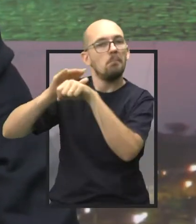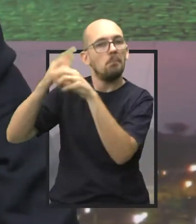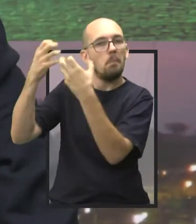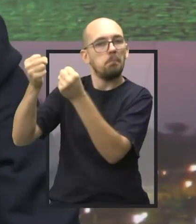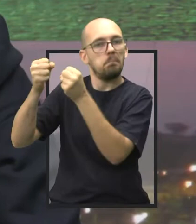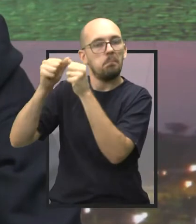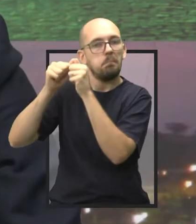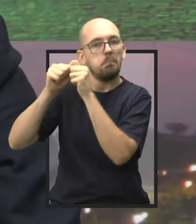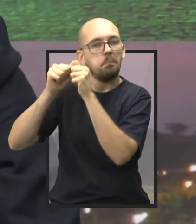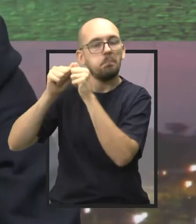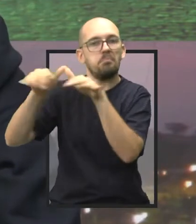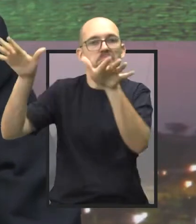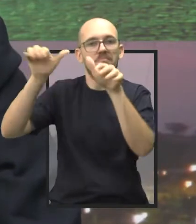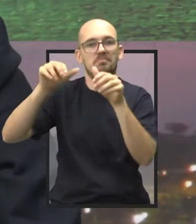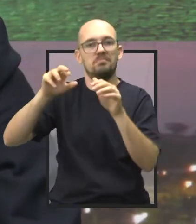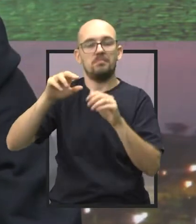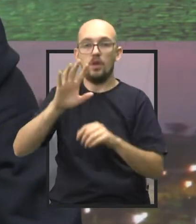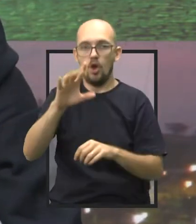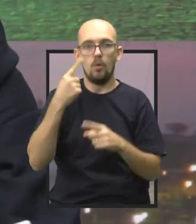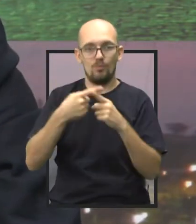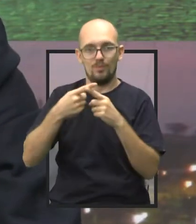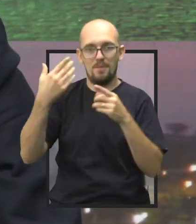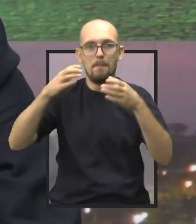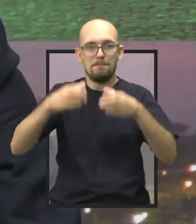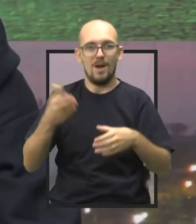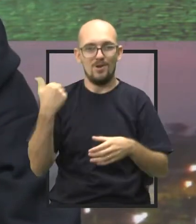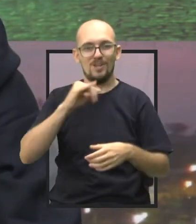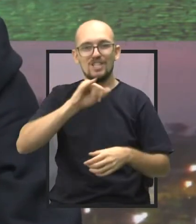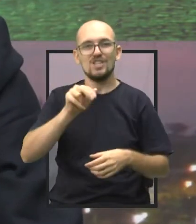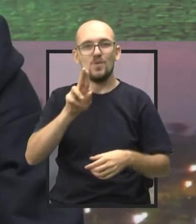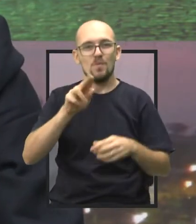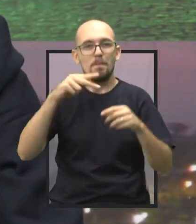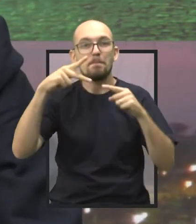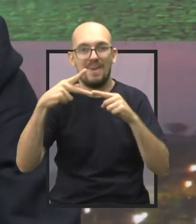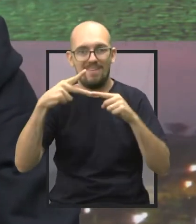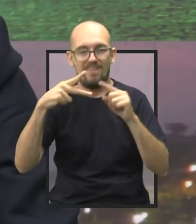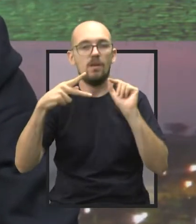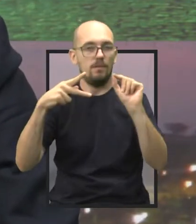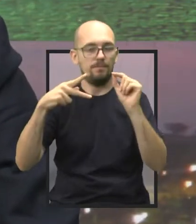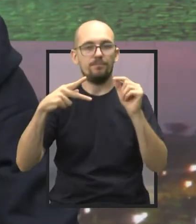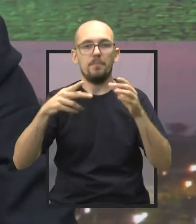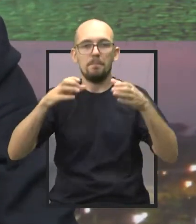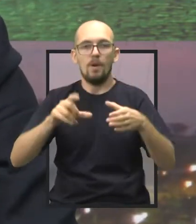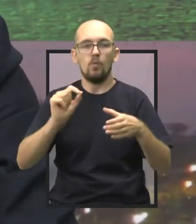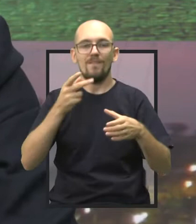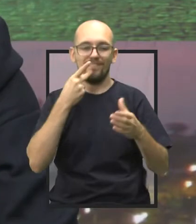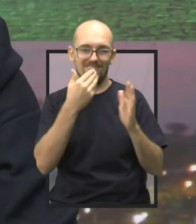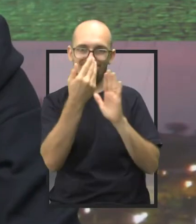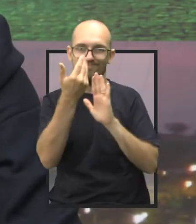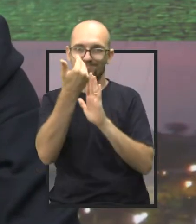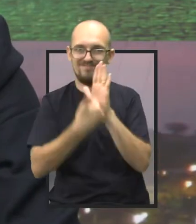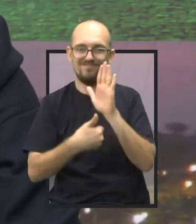JAUP, era mulheres solteiras com filhos menores, né, Val? E a gente se deparou com uma